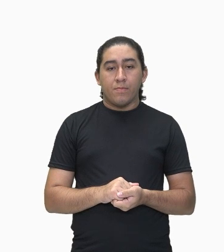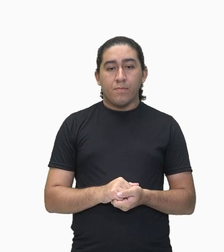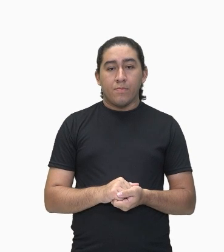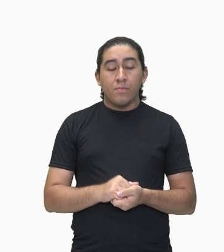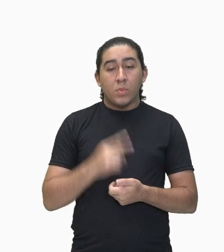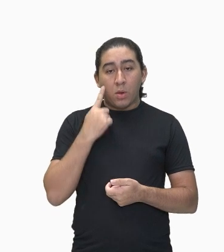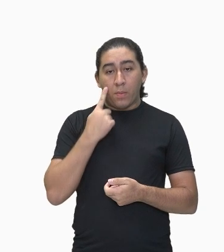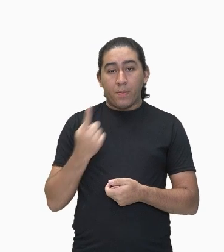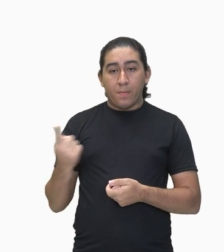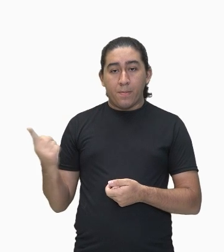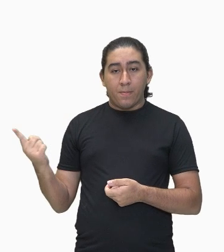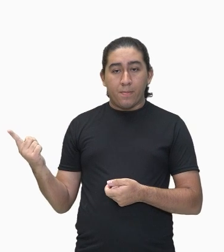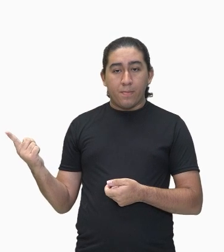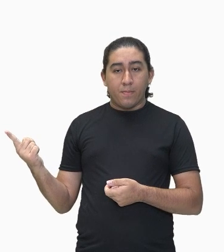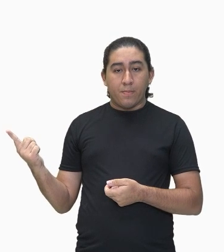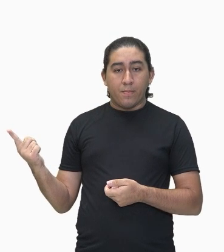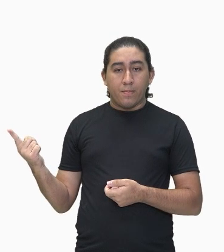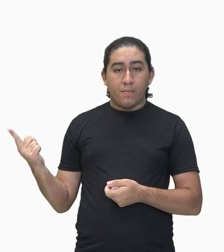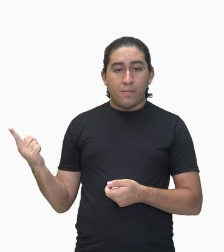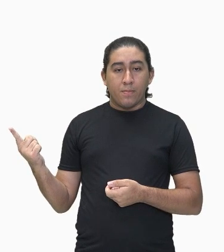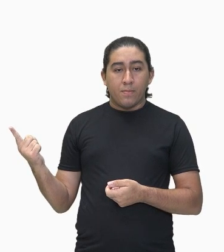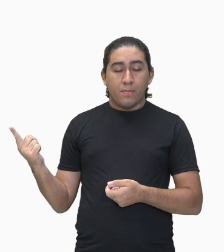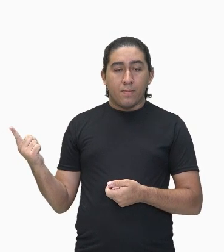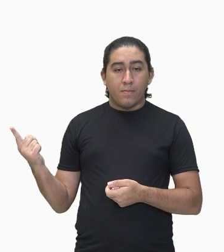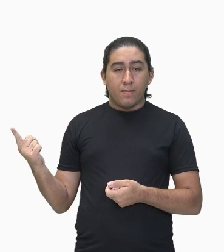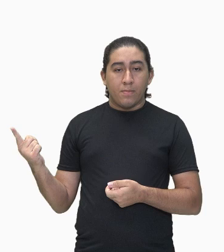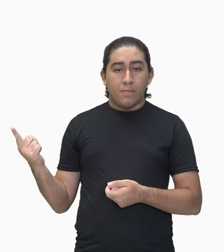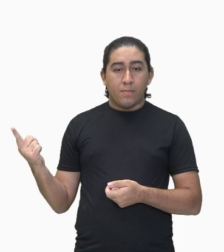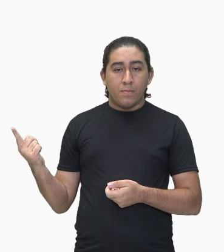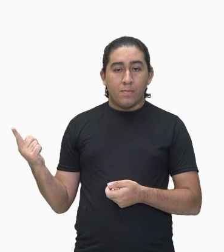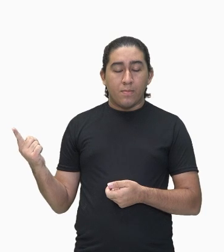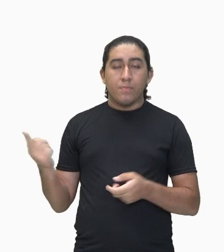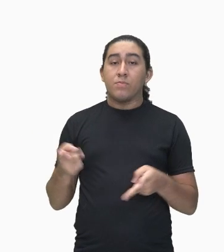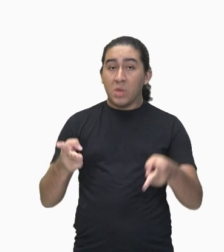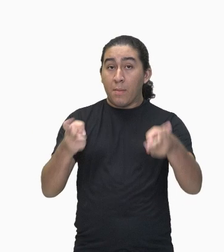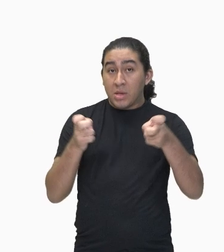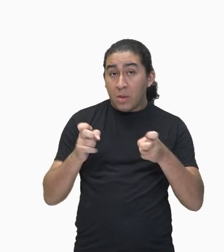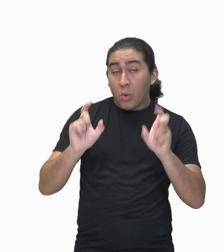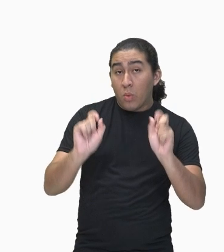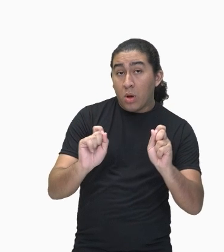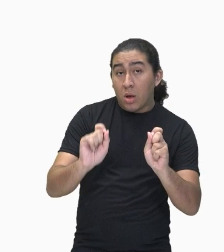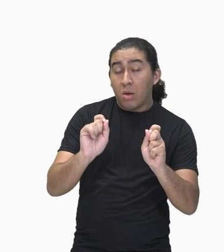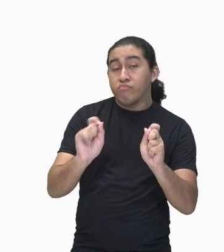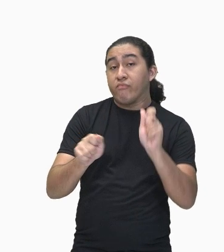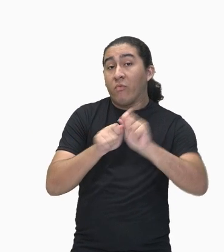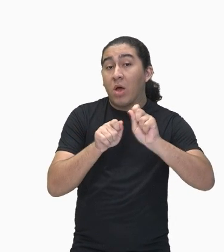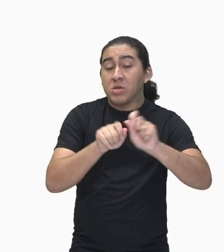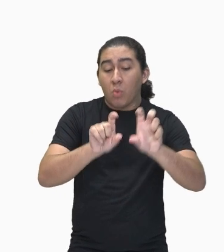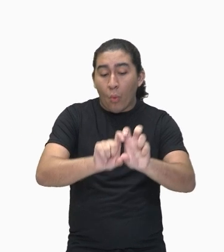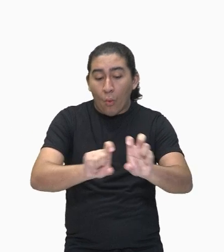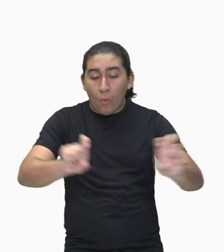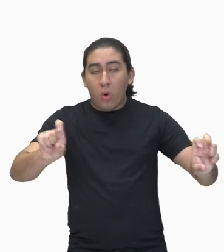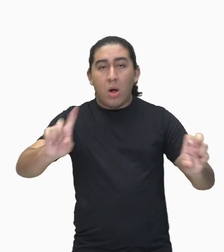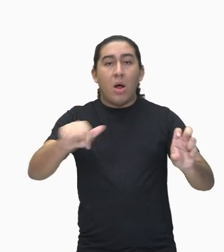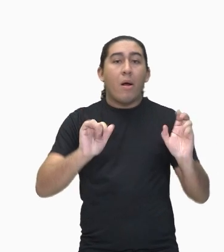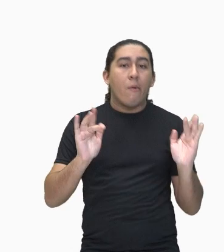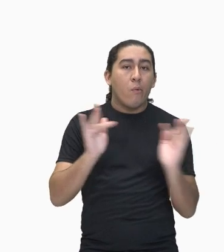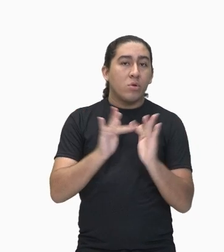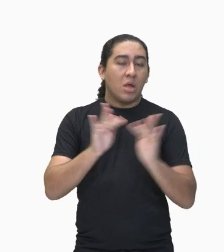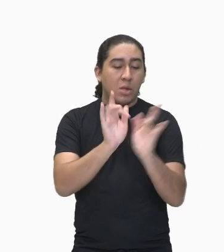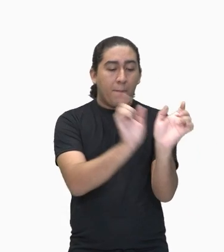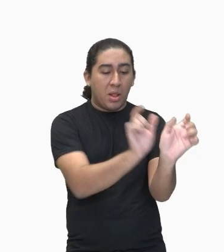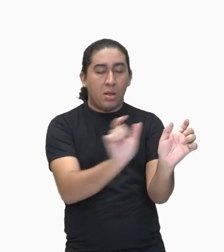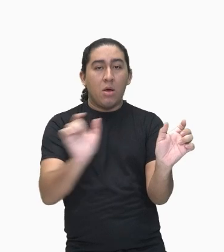Dá-me vinho, legume, fruta, azeite. Percebe que ele está em contato com a natureza, né?